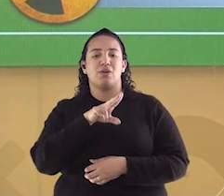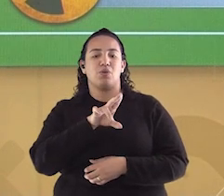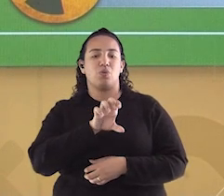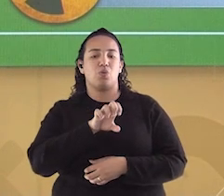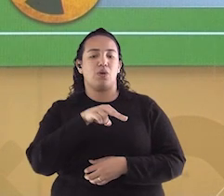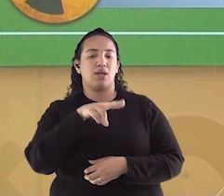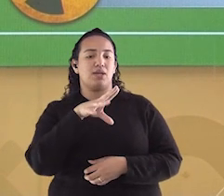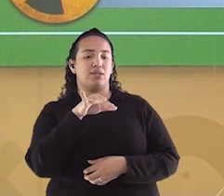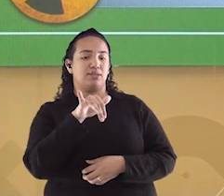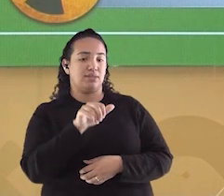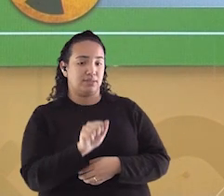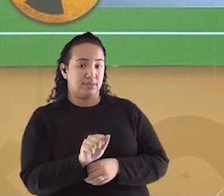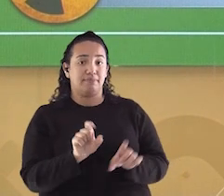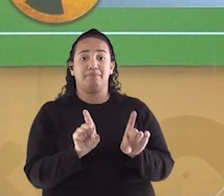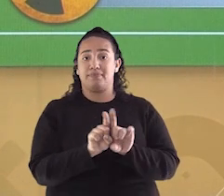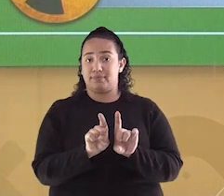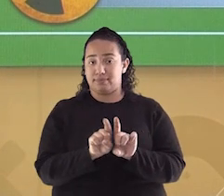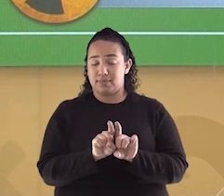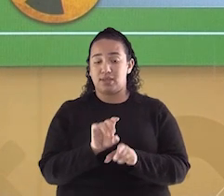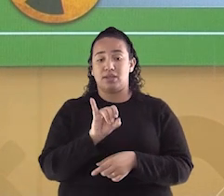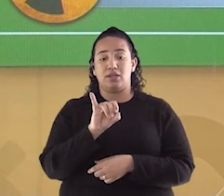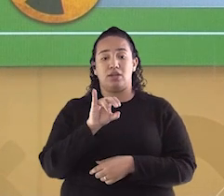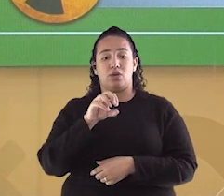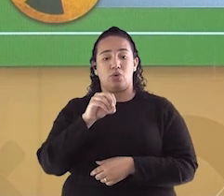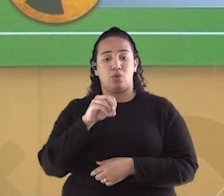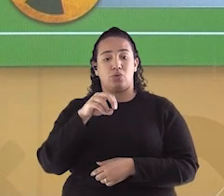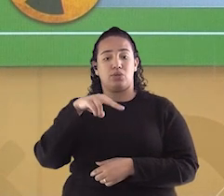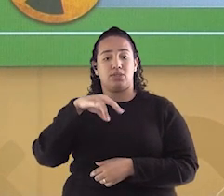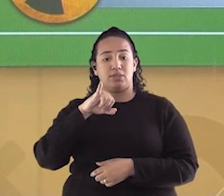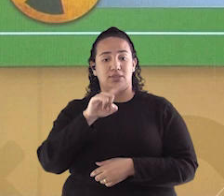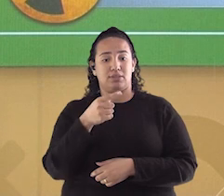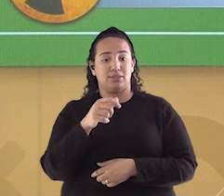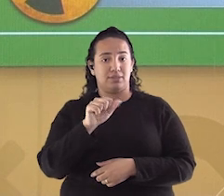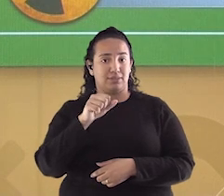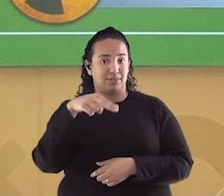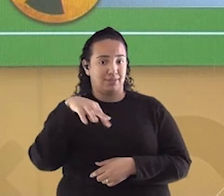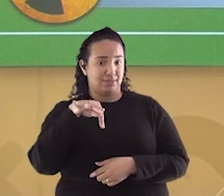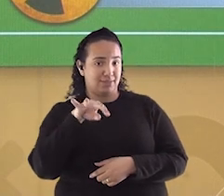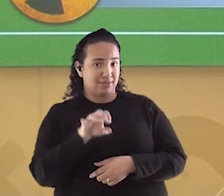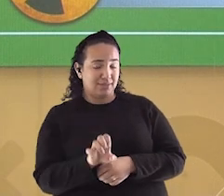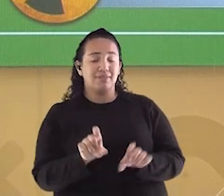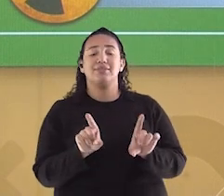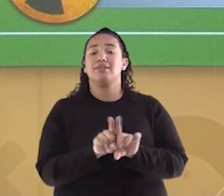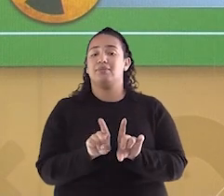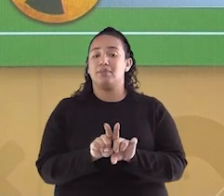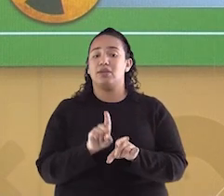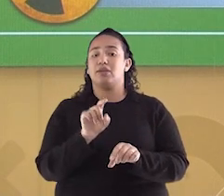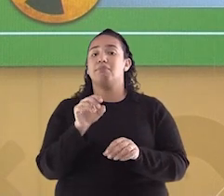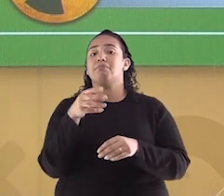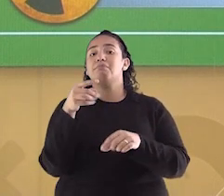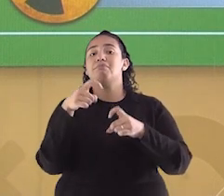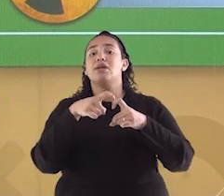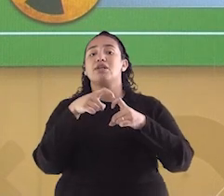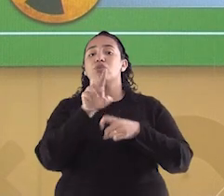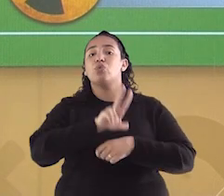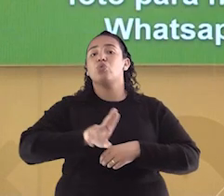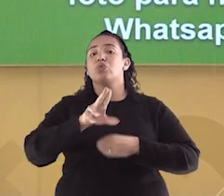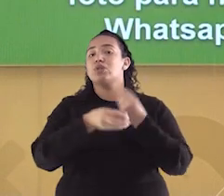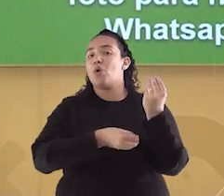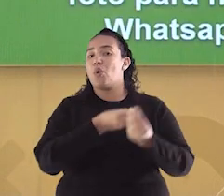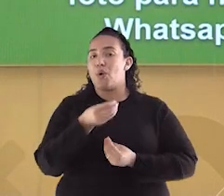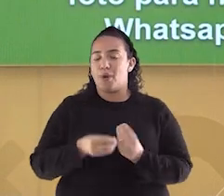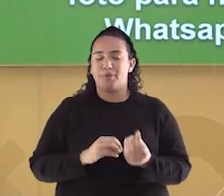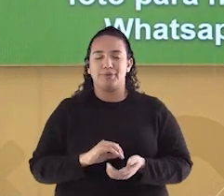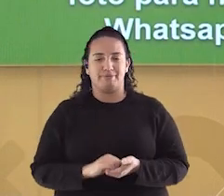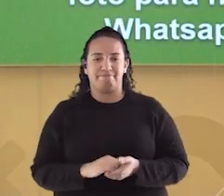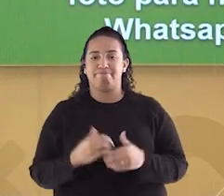sobre o que são radiações ionizantes e aprendemos sobre o uso da radiação na medicina. E aí, o